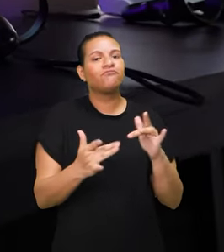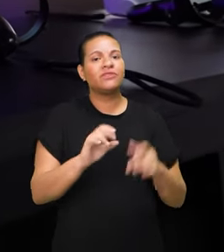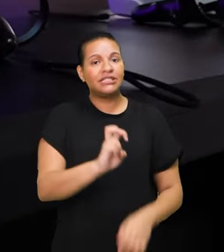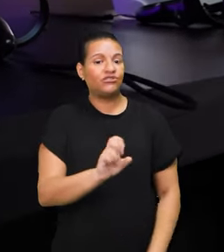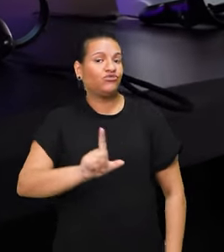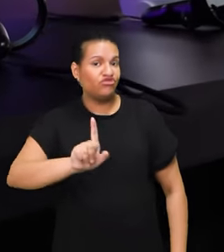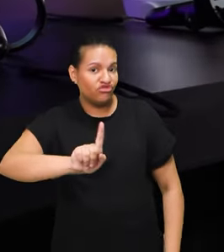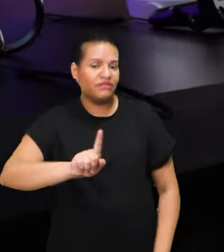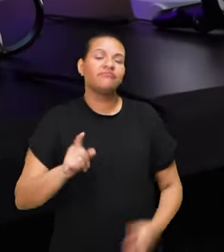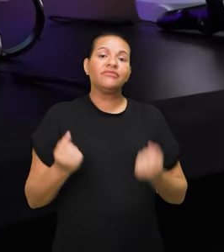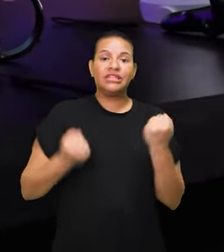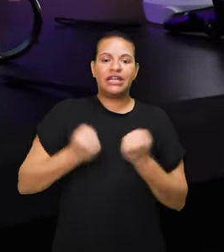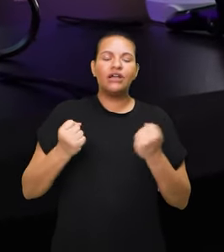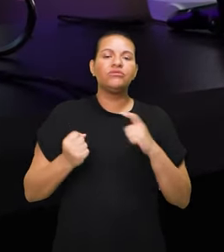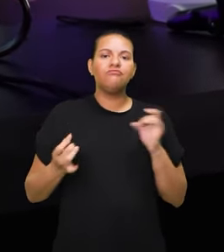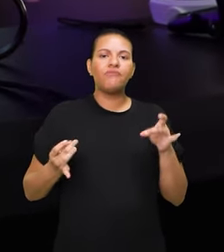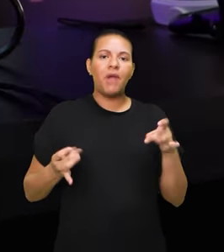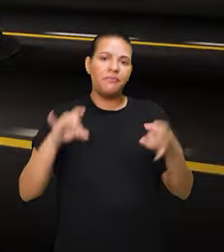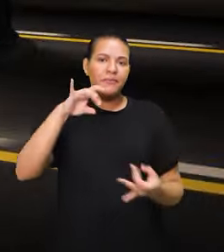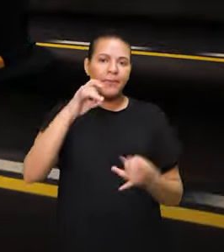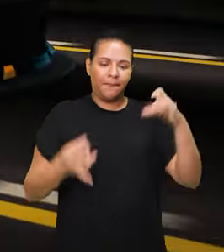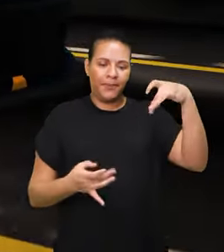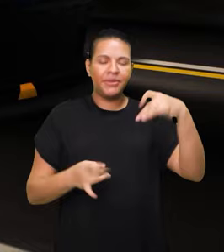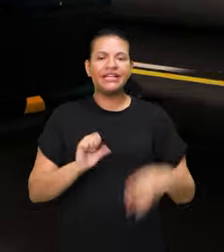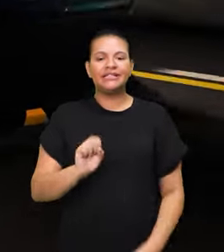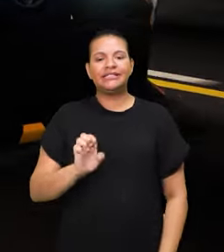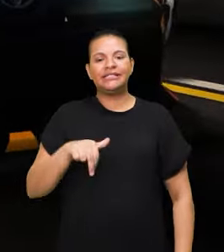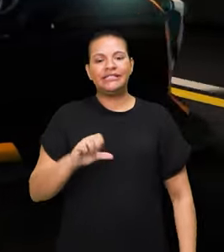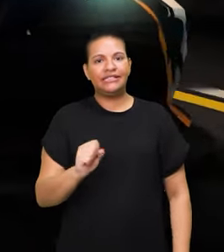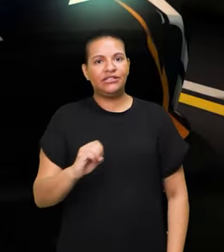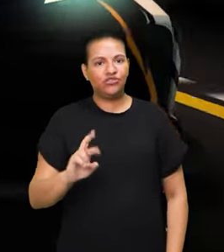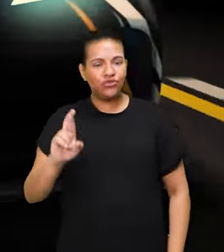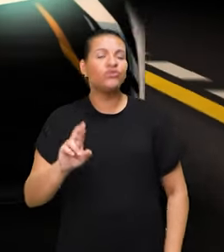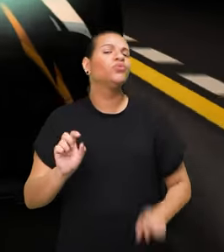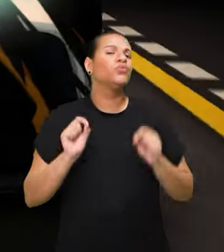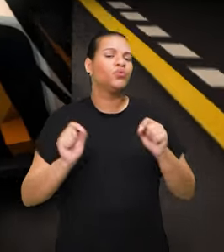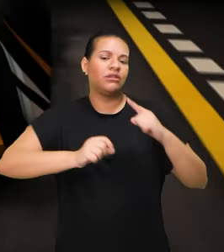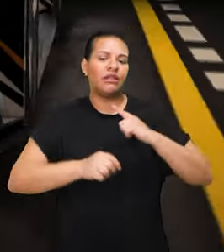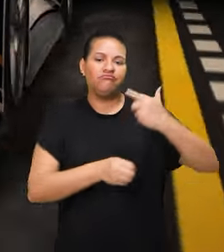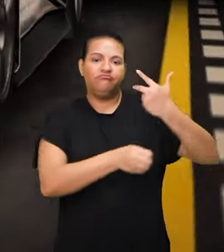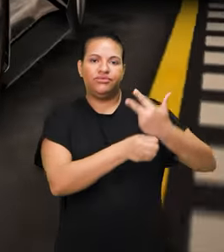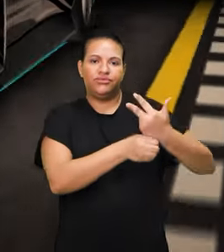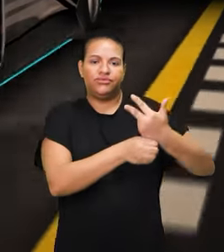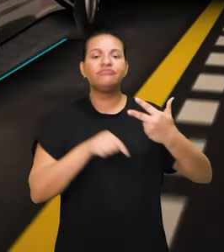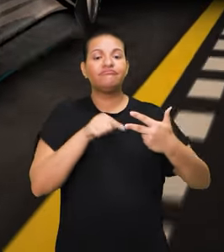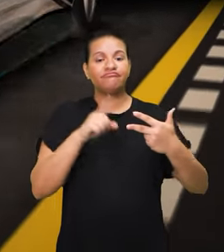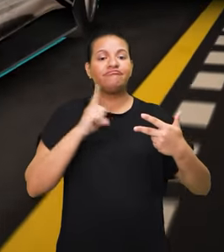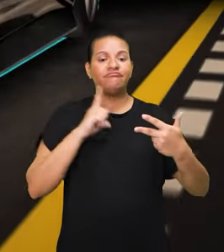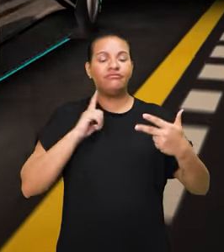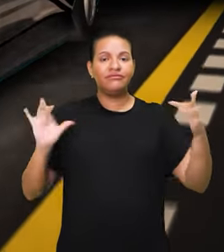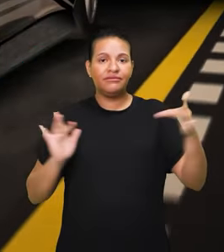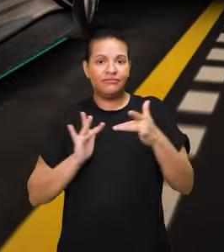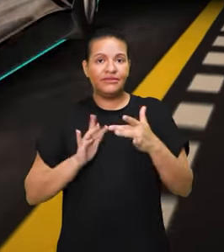novo É a conectividade 5g é a sensorização do carro né vai ser um dos primeiros carros que vai ter